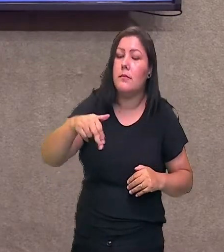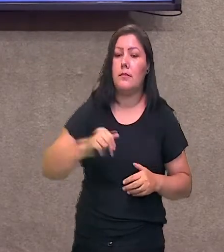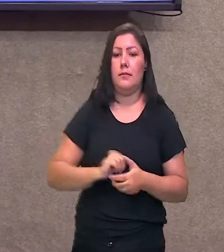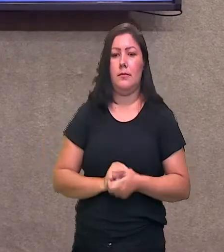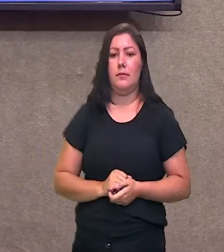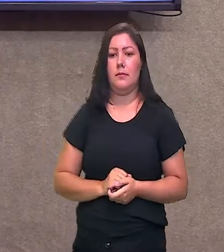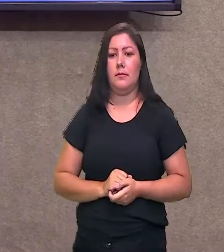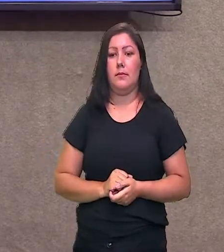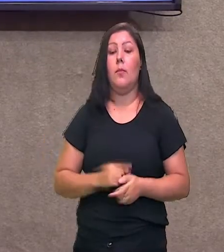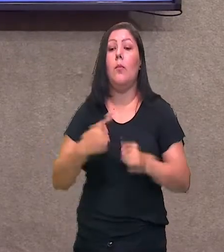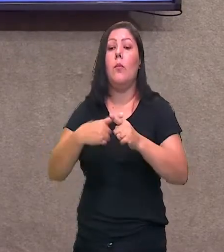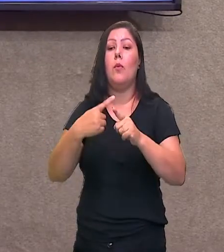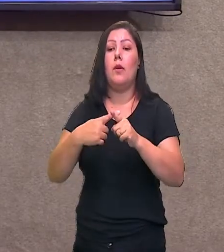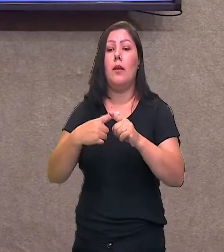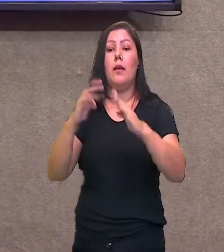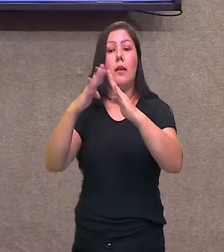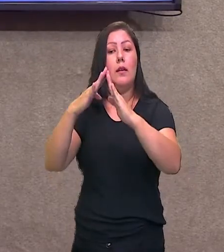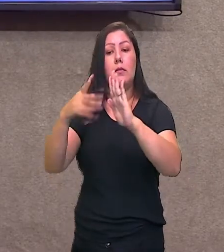sua casa.